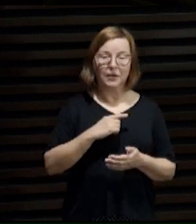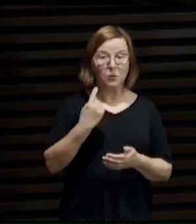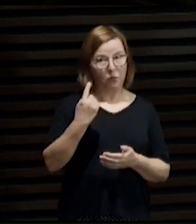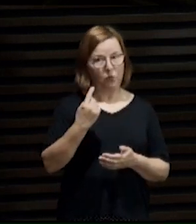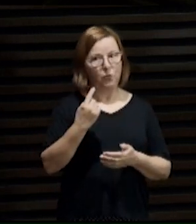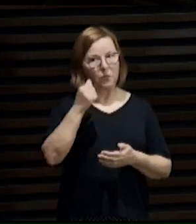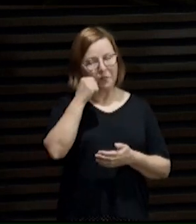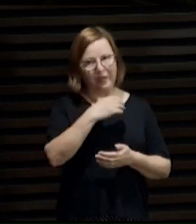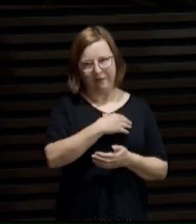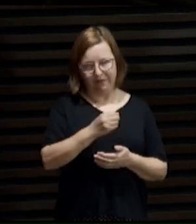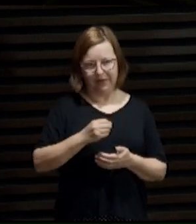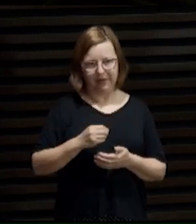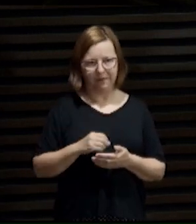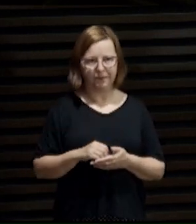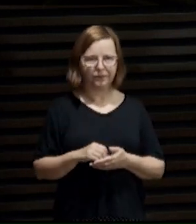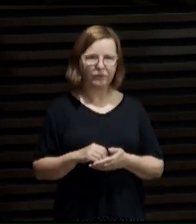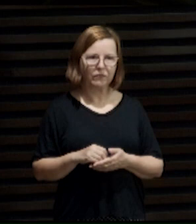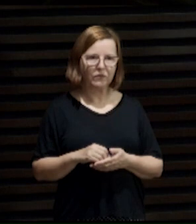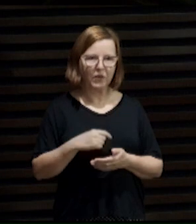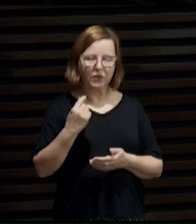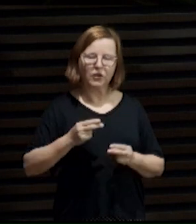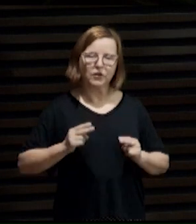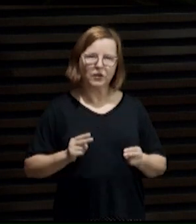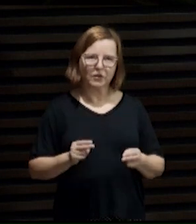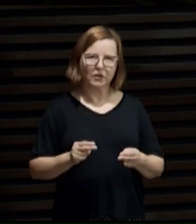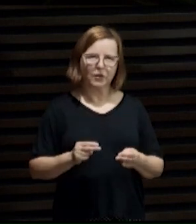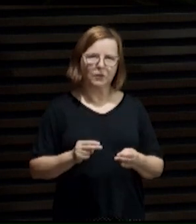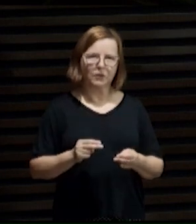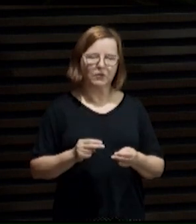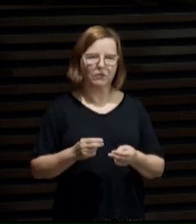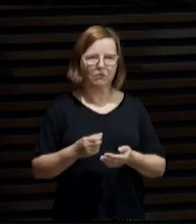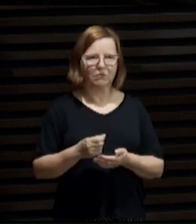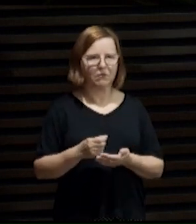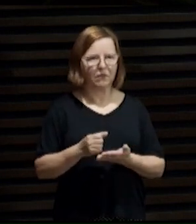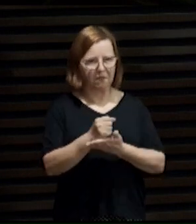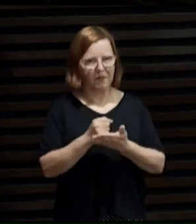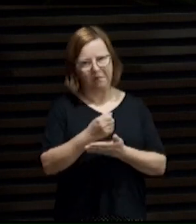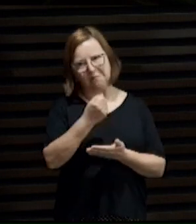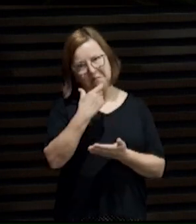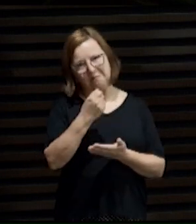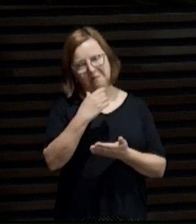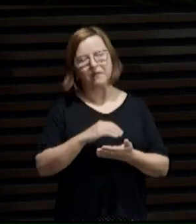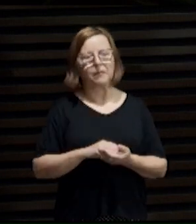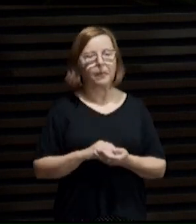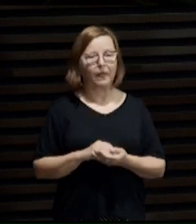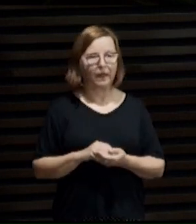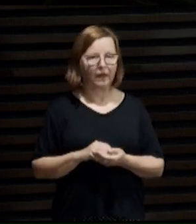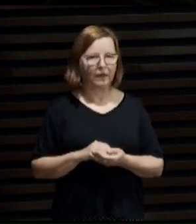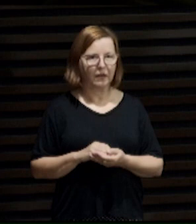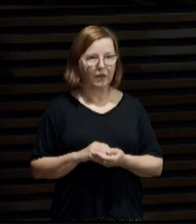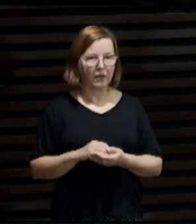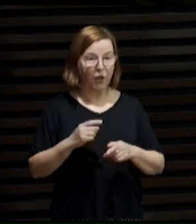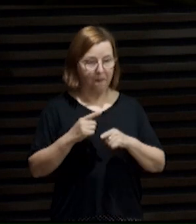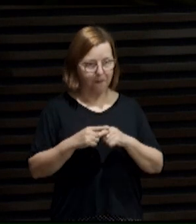de tentar. Continuamos fazendo tratamentos, buscando tudo que é possível. Porque eu só sossego quando Deus